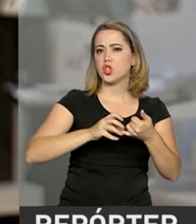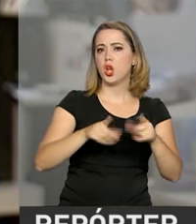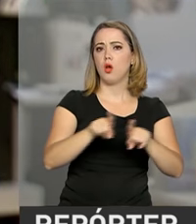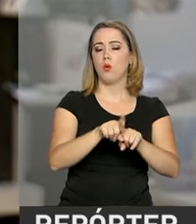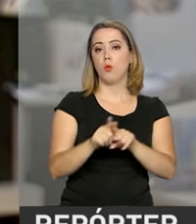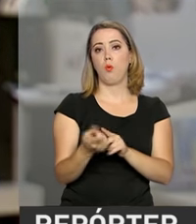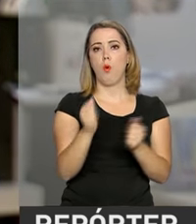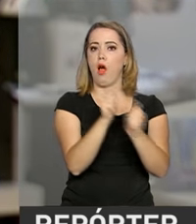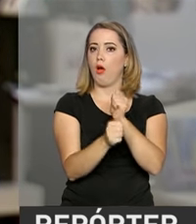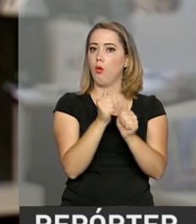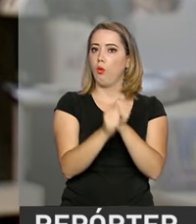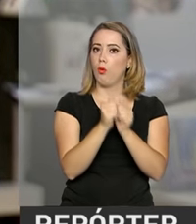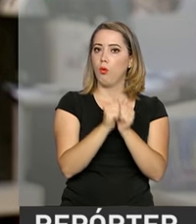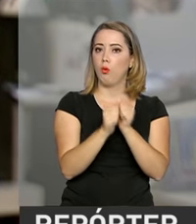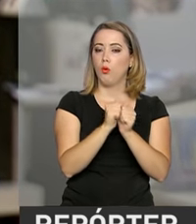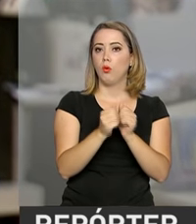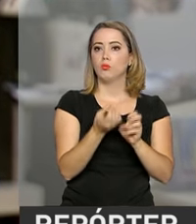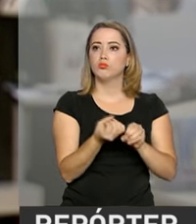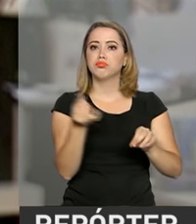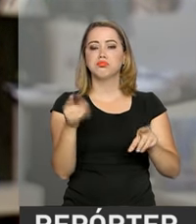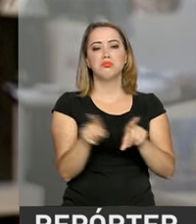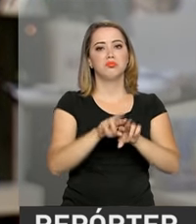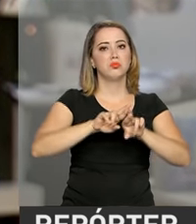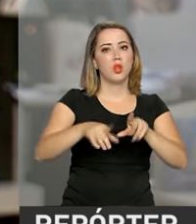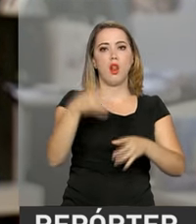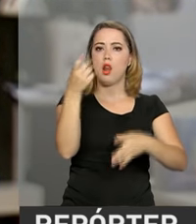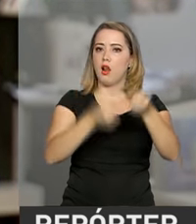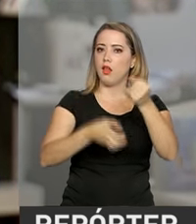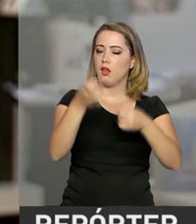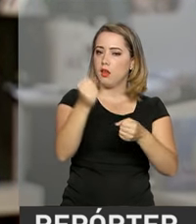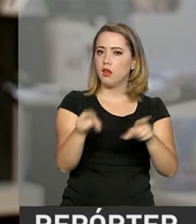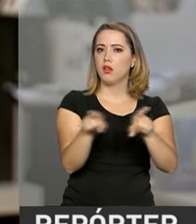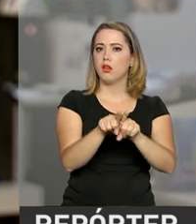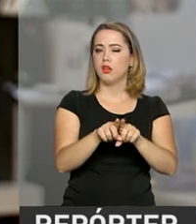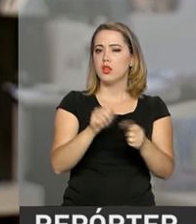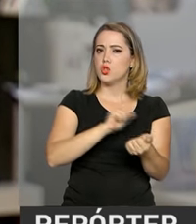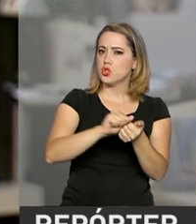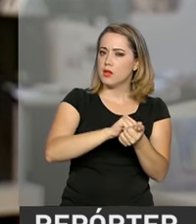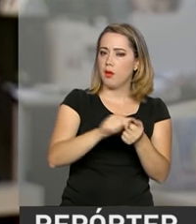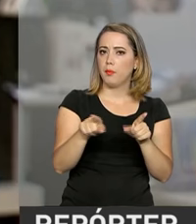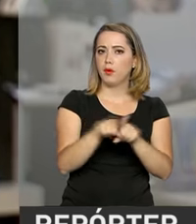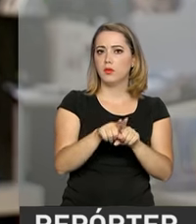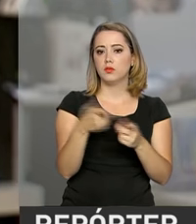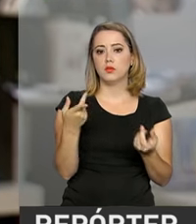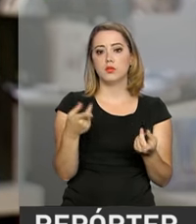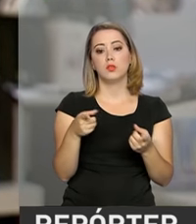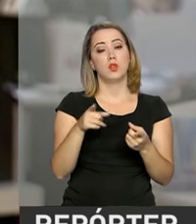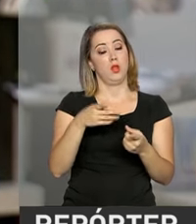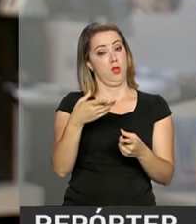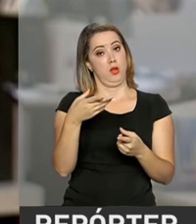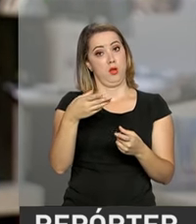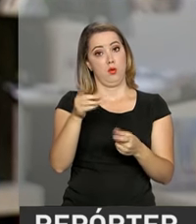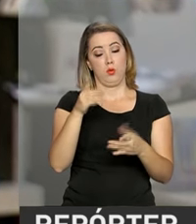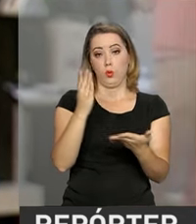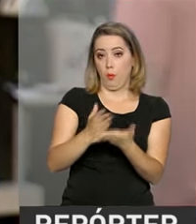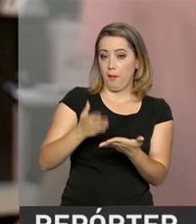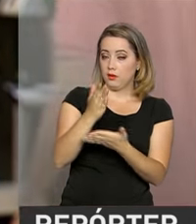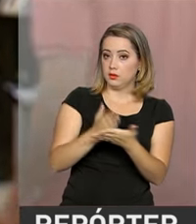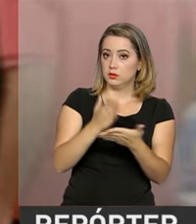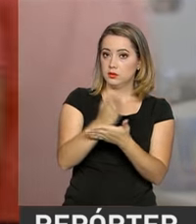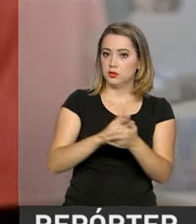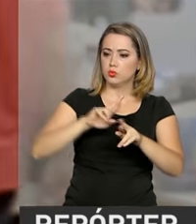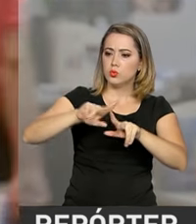kg de macarrão 1 kg de Açúcar um de sal leite em pó dois pacotes de biscoito um sachê de molho de tomate e 1 l de